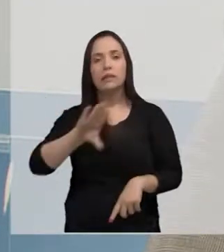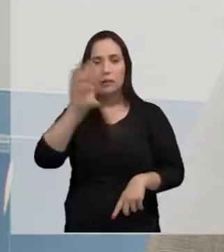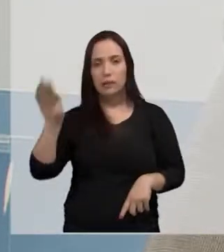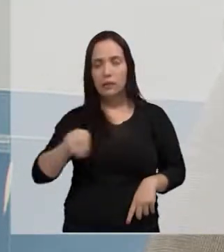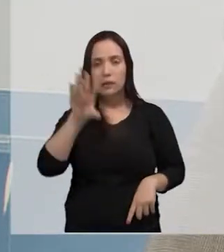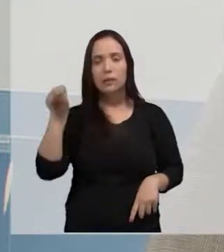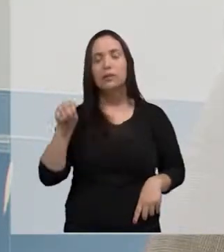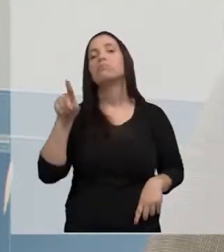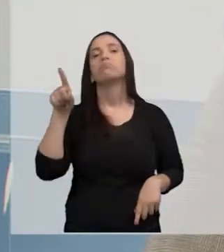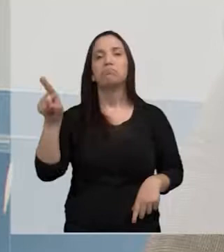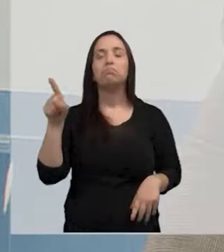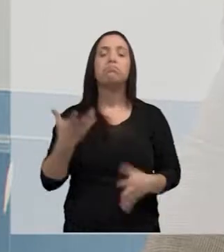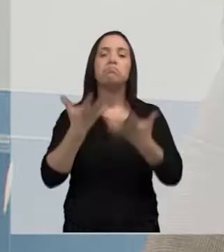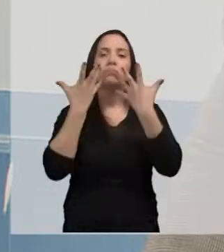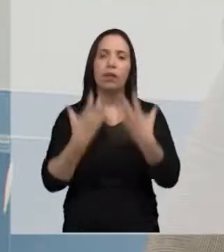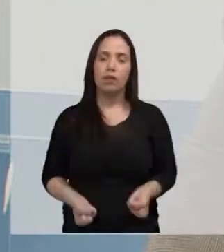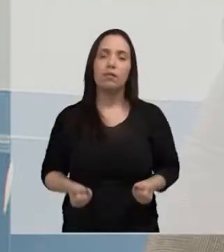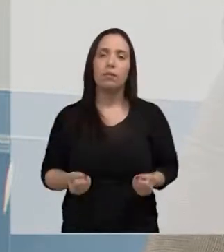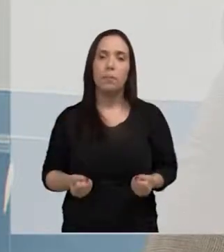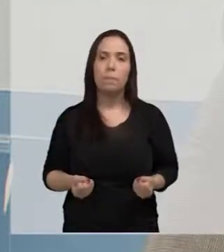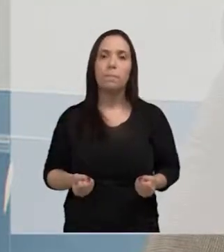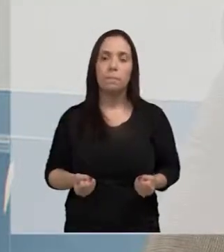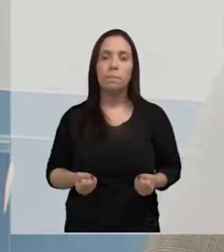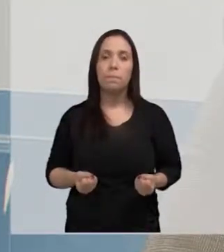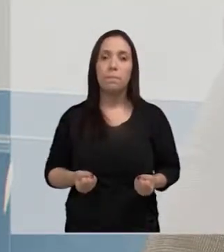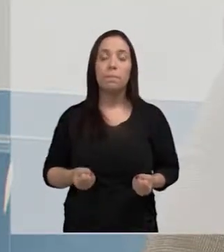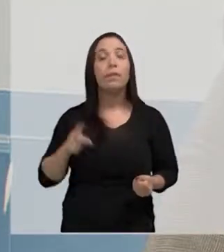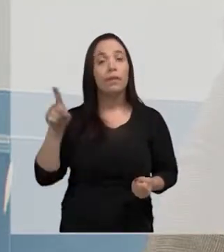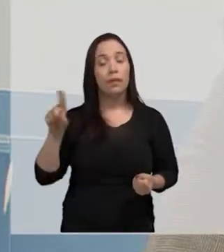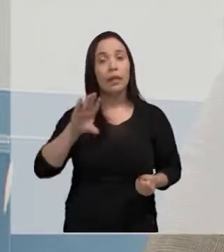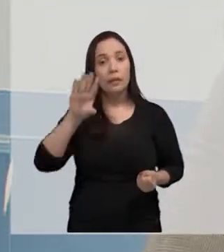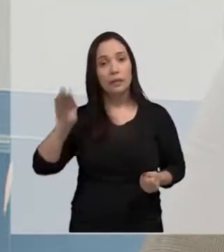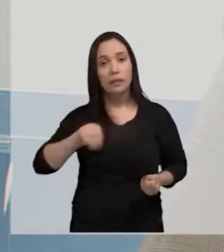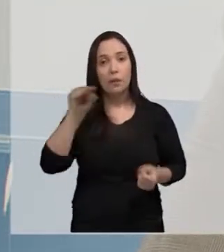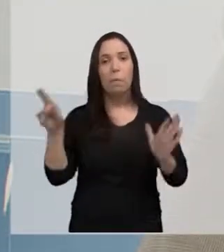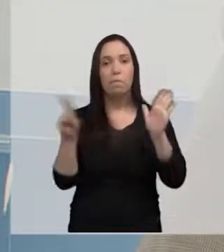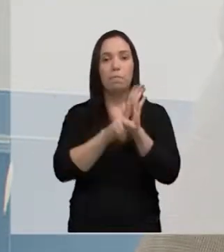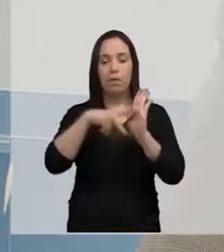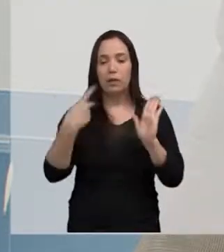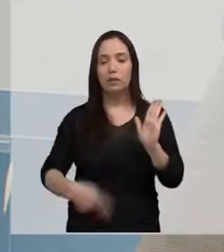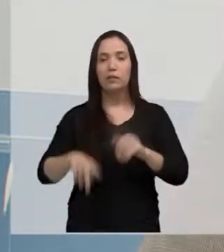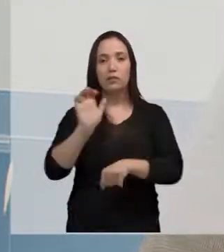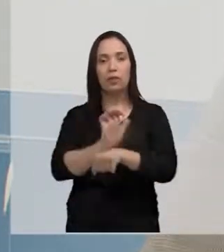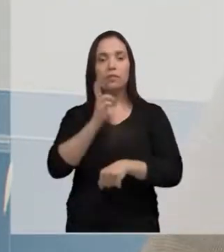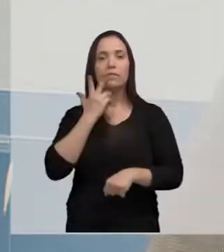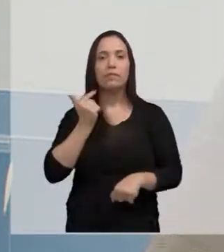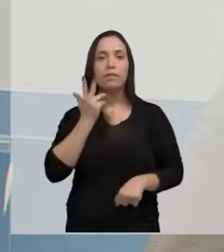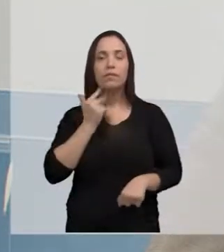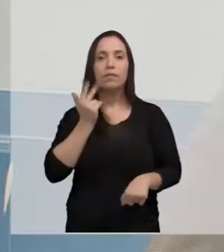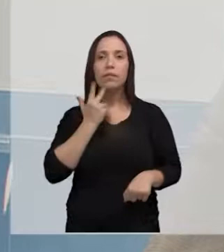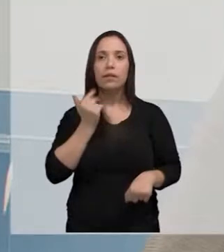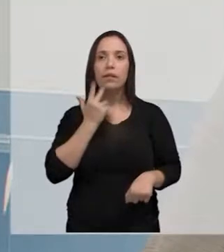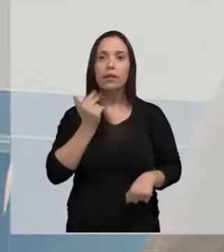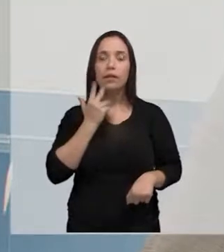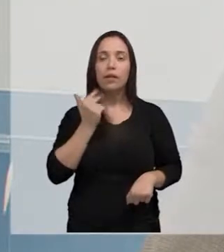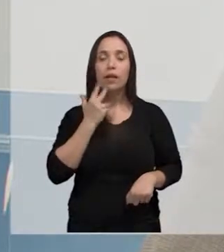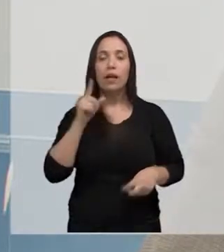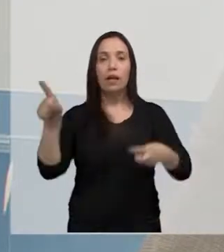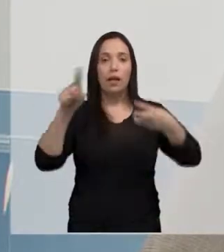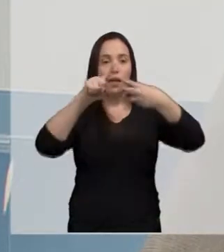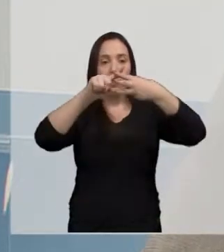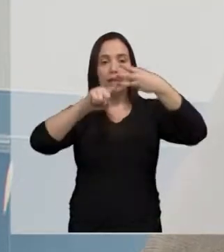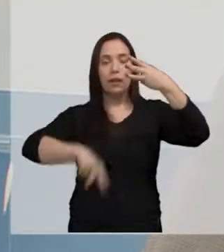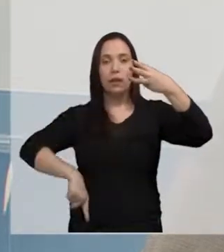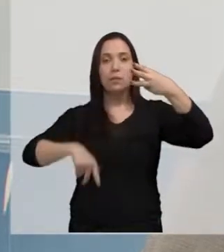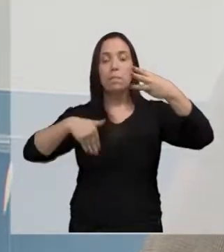decisão correta, né? Vamos falar logo do Ciro, que é um candidato do Ceará, que foi dos 3 candidatos,